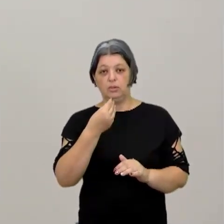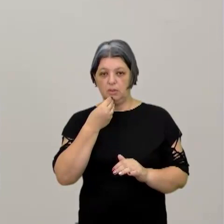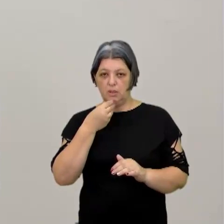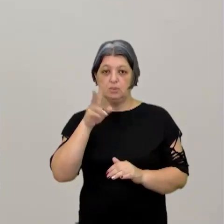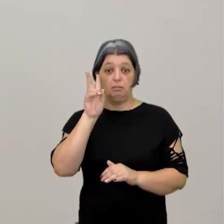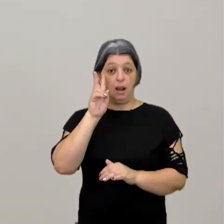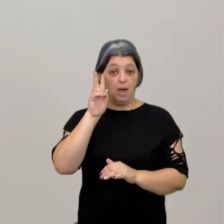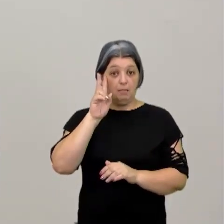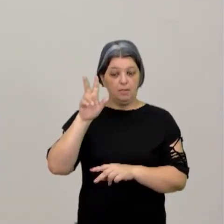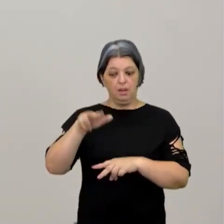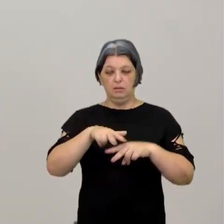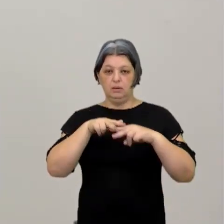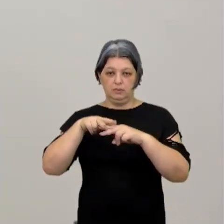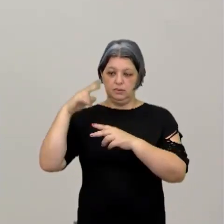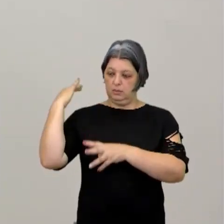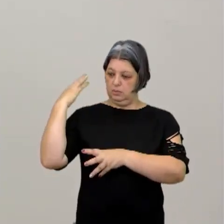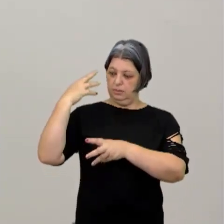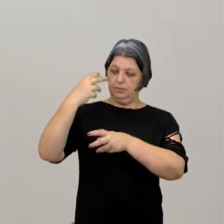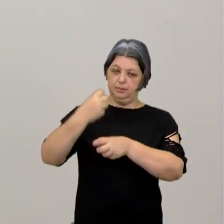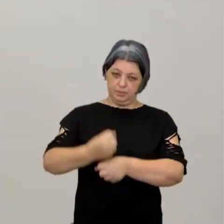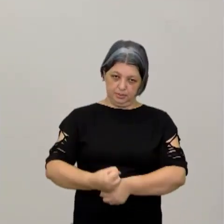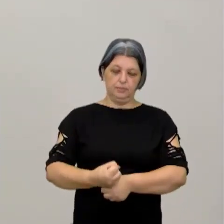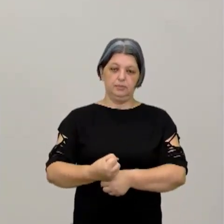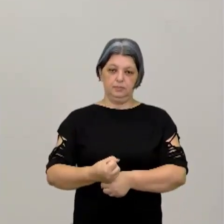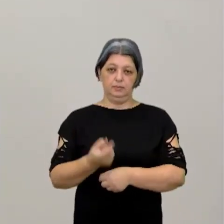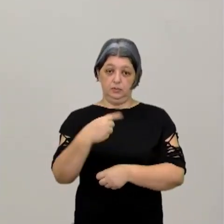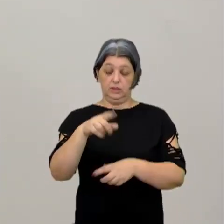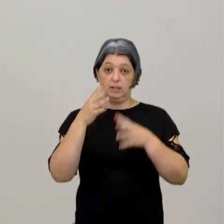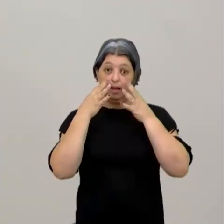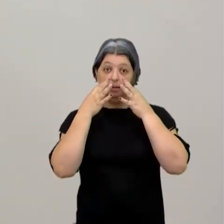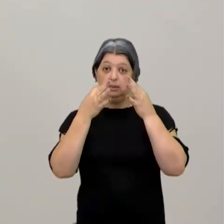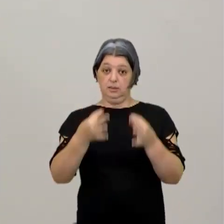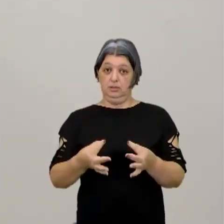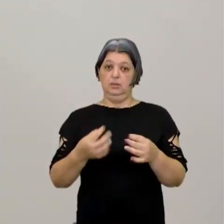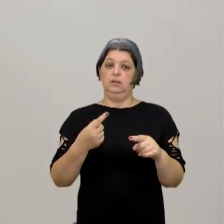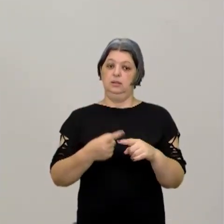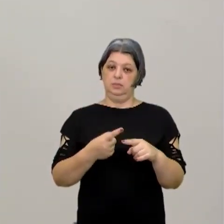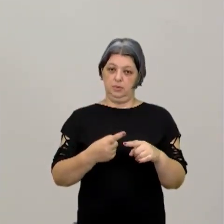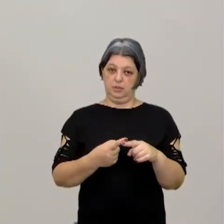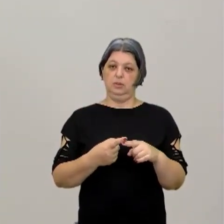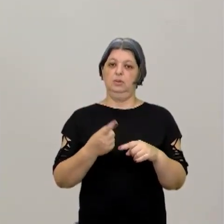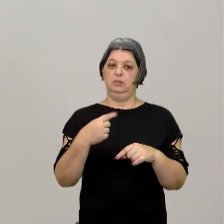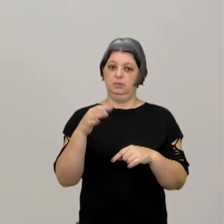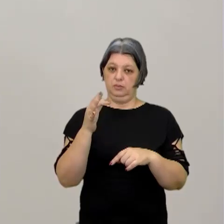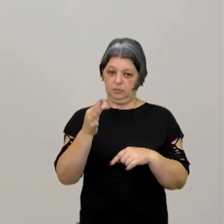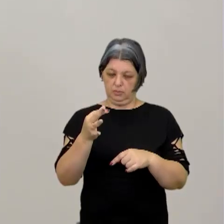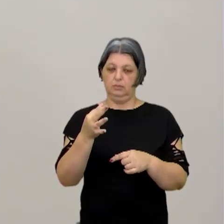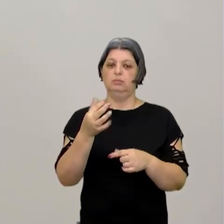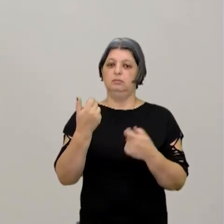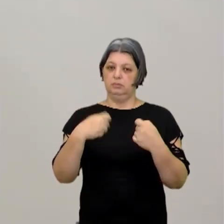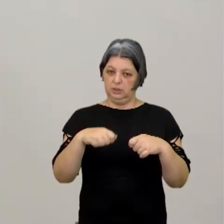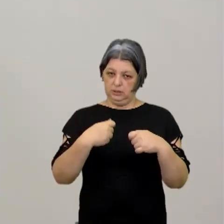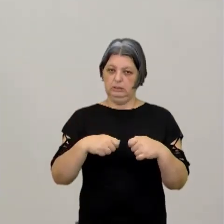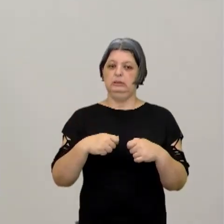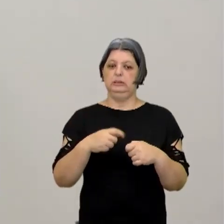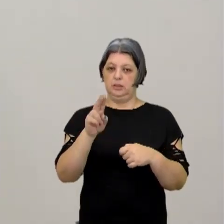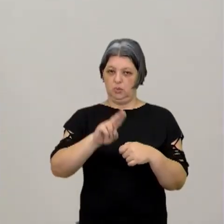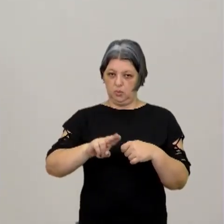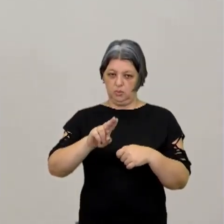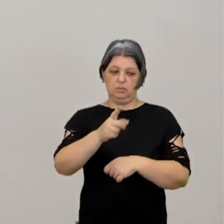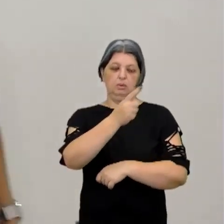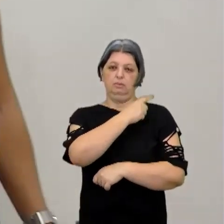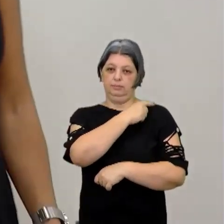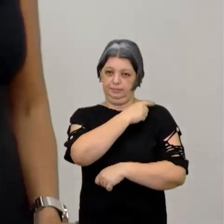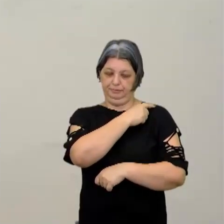relembrar essas coisas que nós vamos utilizar então fiquem atentos aí fica essas coisas vocês vão precisar ir na primeira série